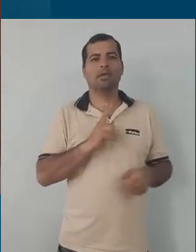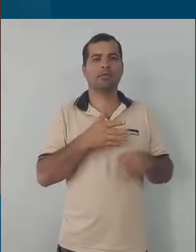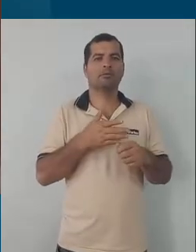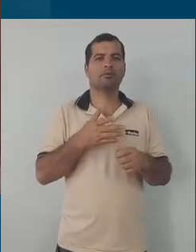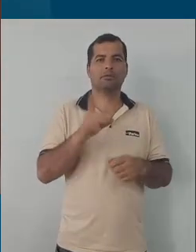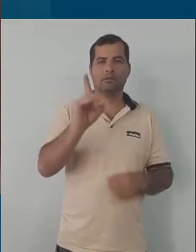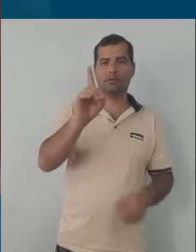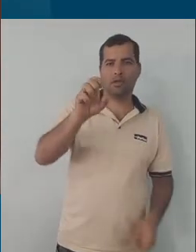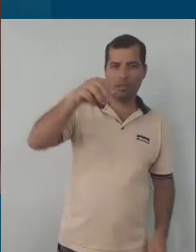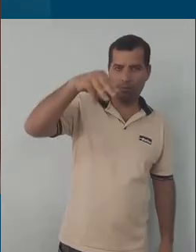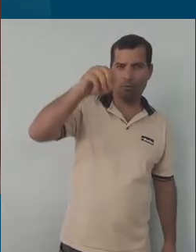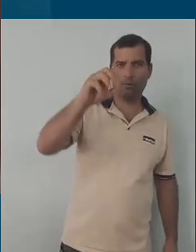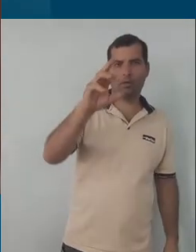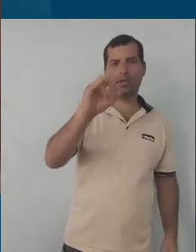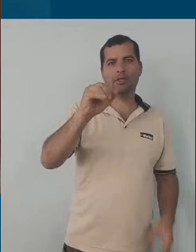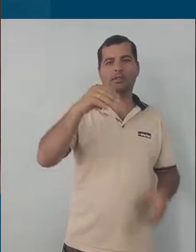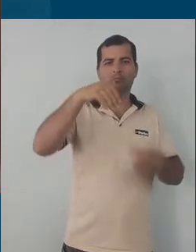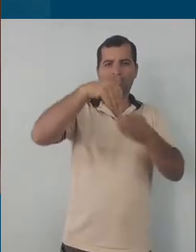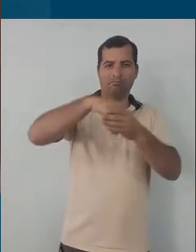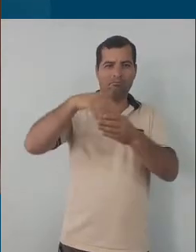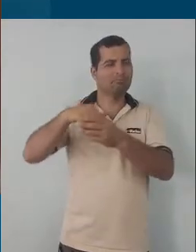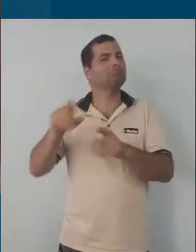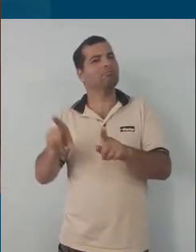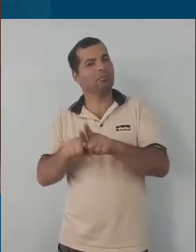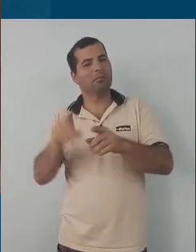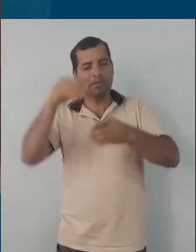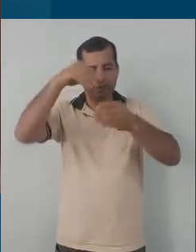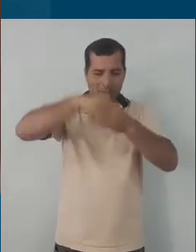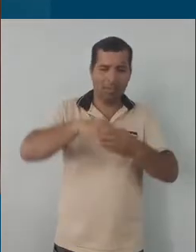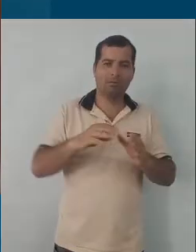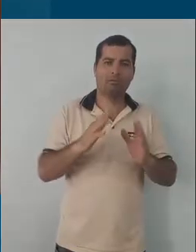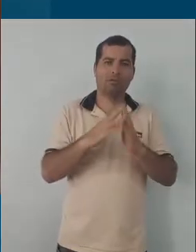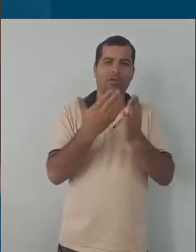e criando um grupo que se